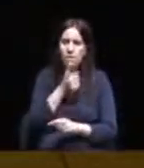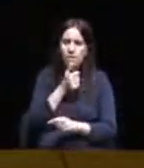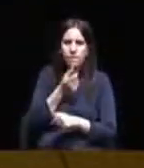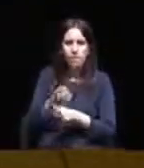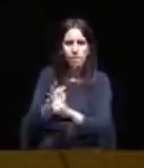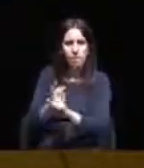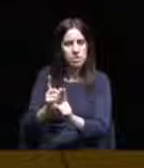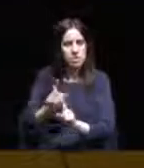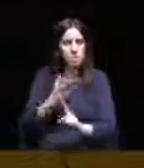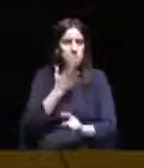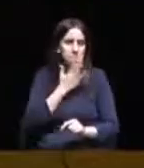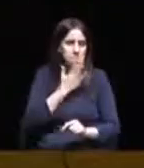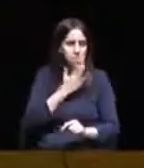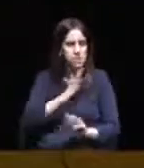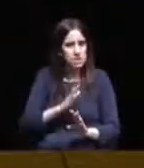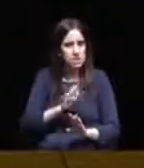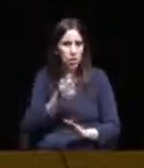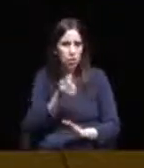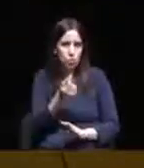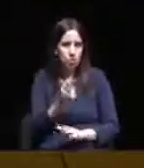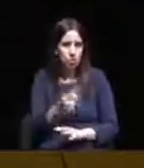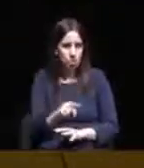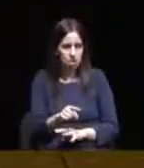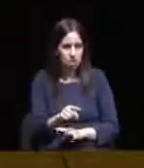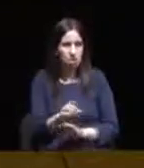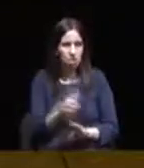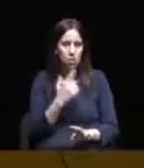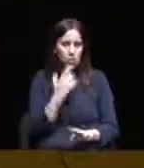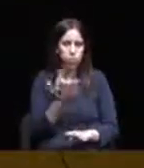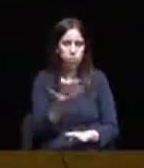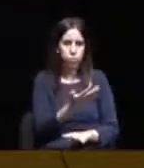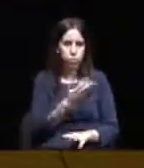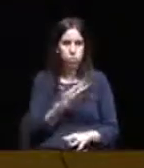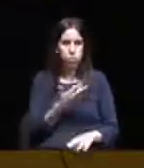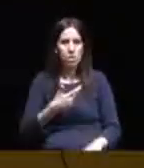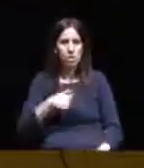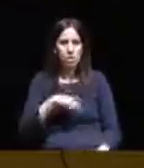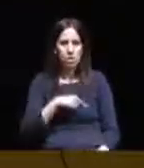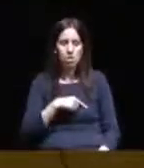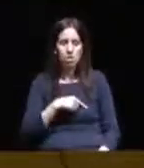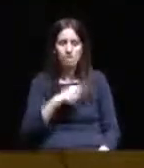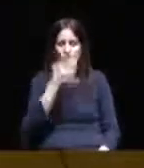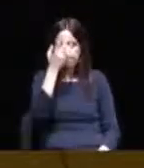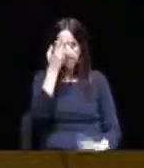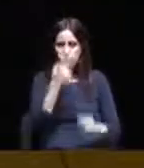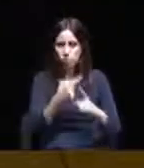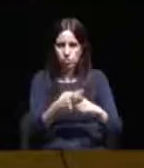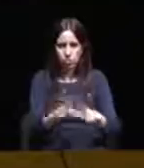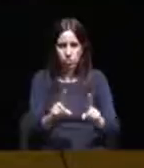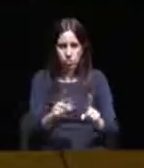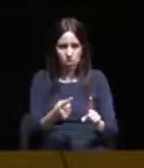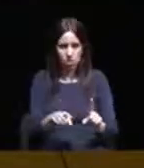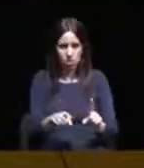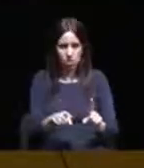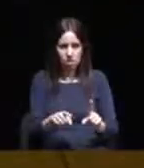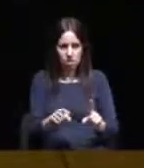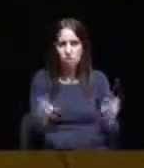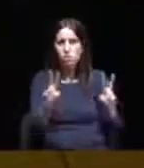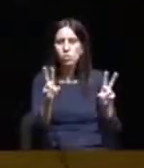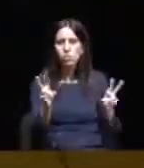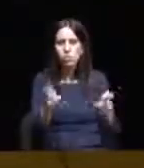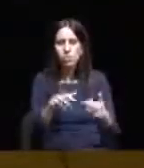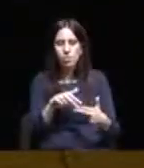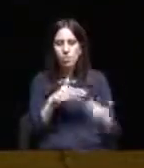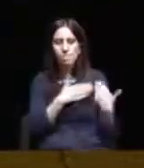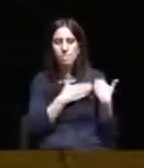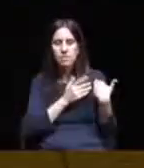medida, mas mesmo assim ainda deixa uma parte substancial, razão pela qual mantemos algumas divergências sobre o papel